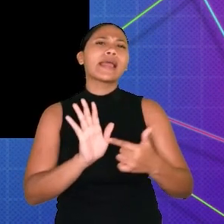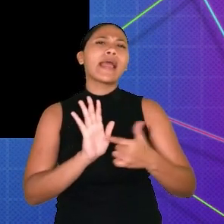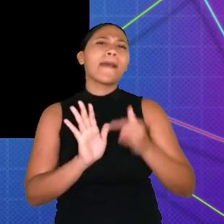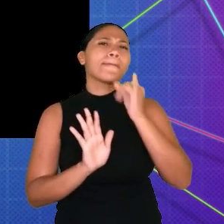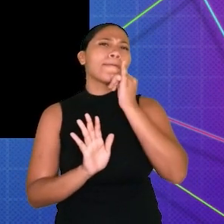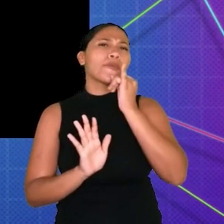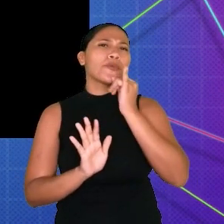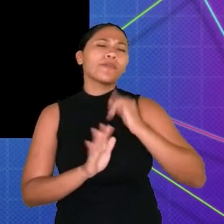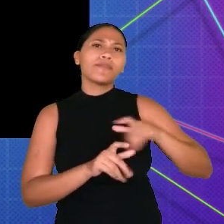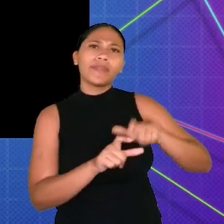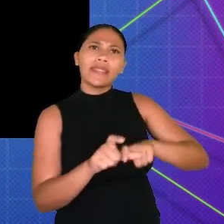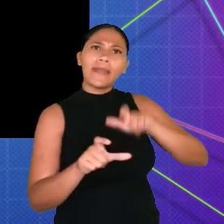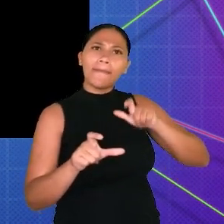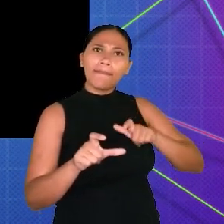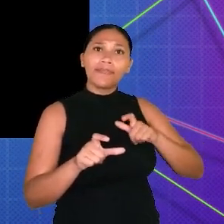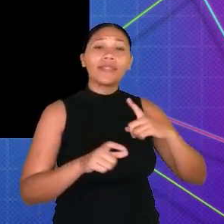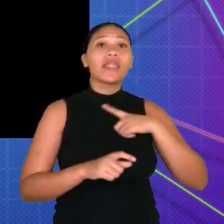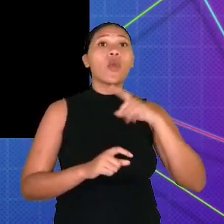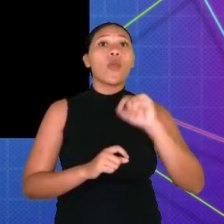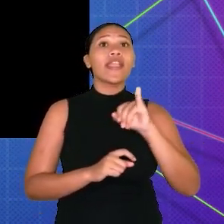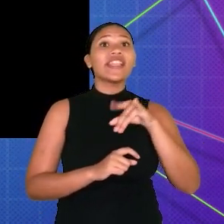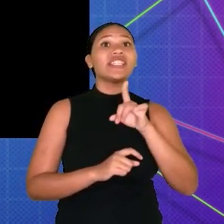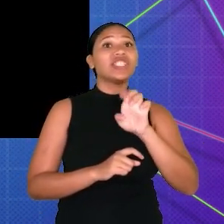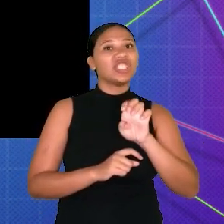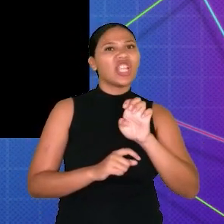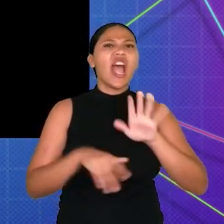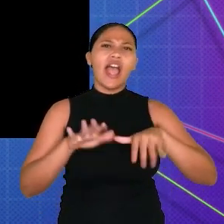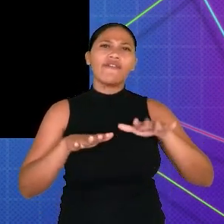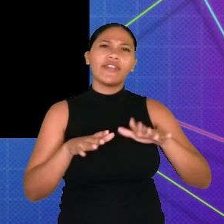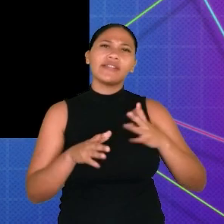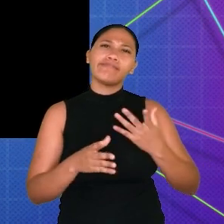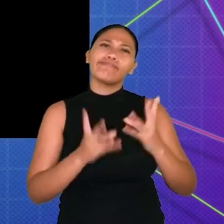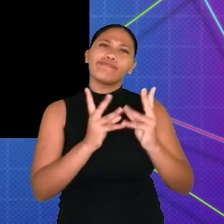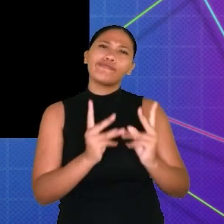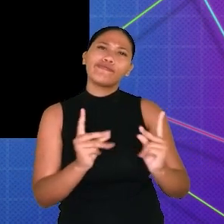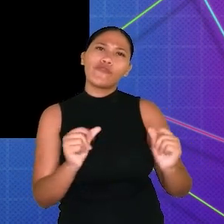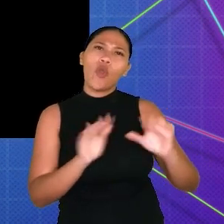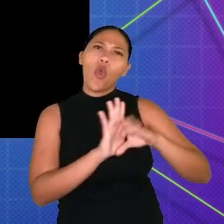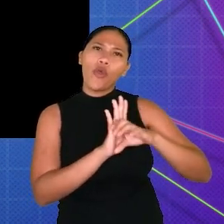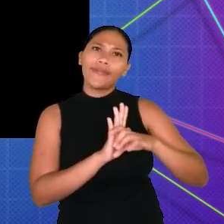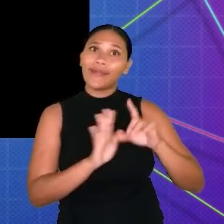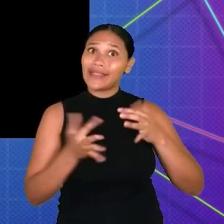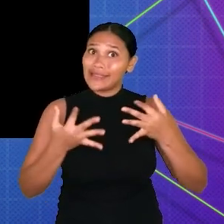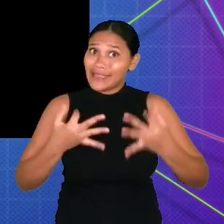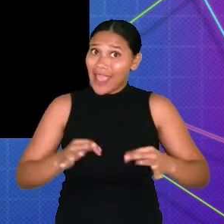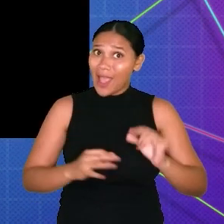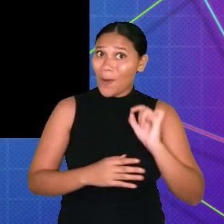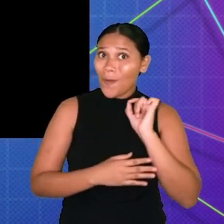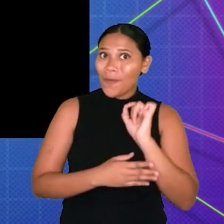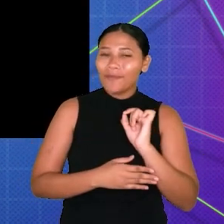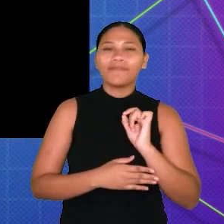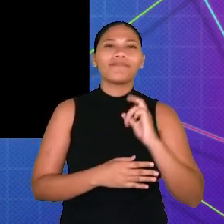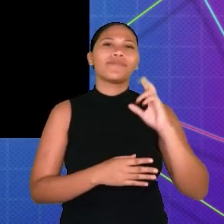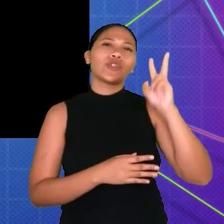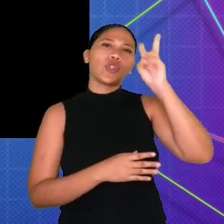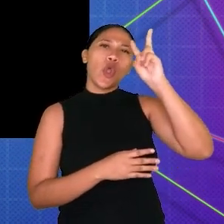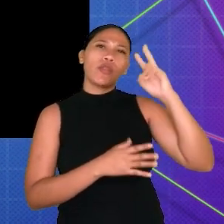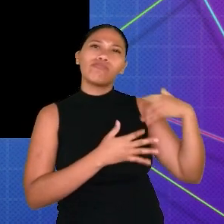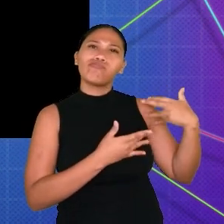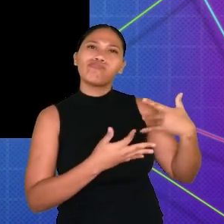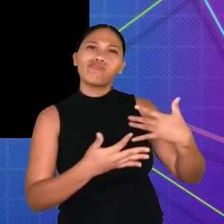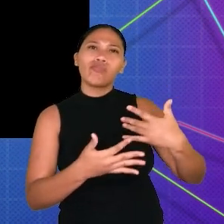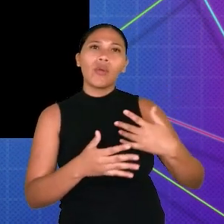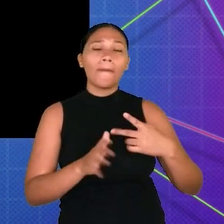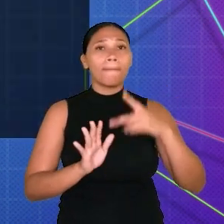exemplos. Toda desenvolvedora independente deixa de ser indie em certo ponto. Portanto, uma coisa é certa. Na história dos jogos, todos